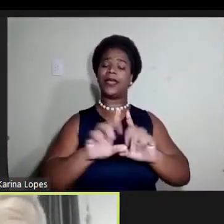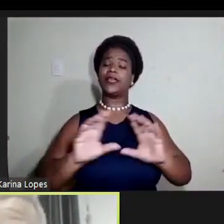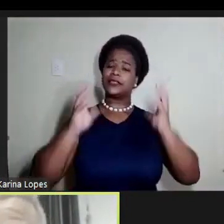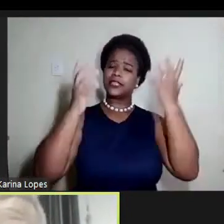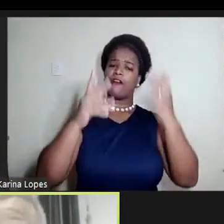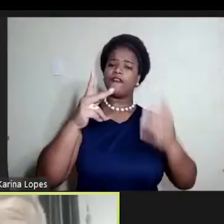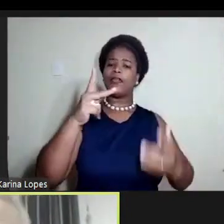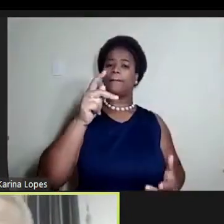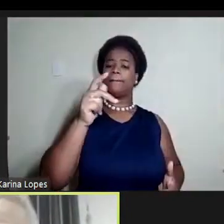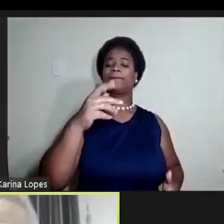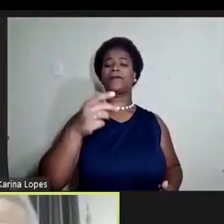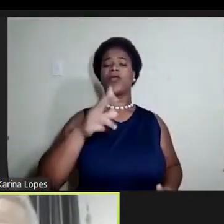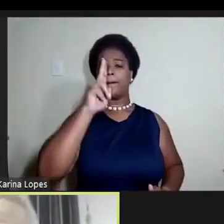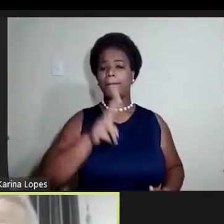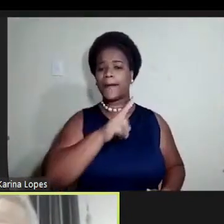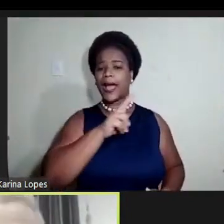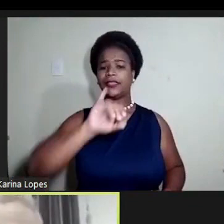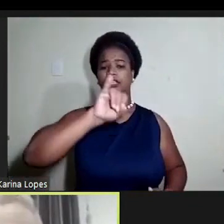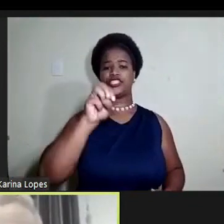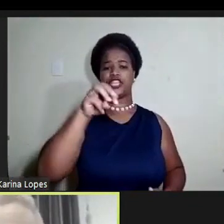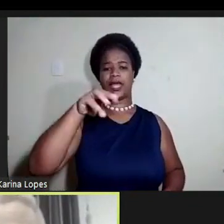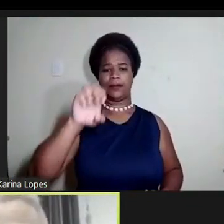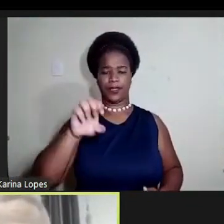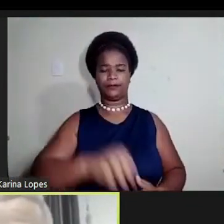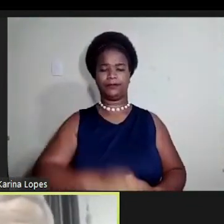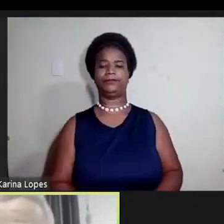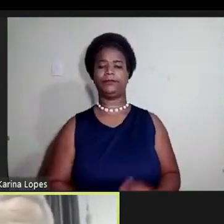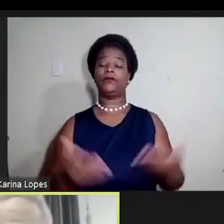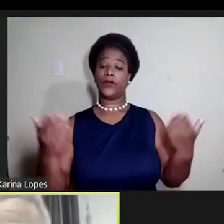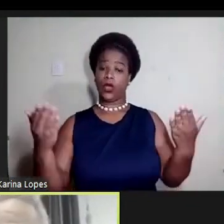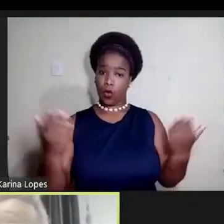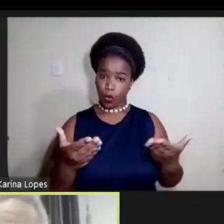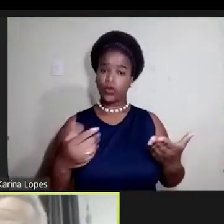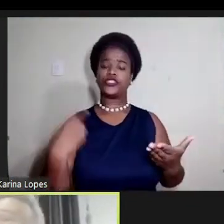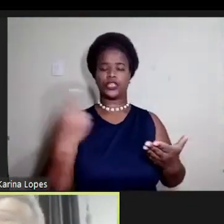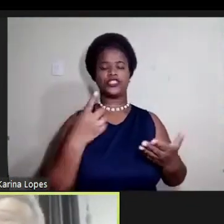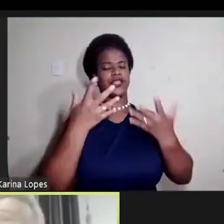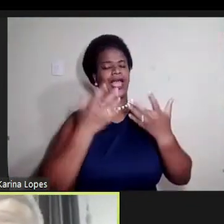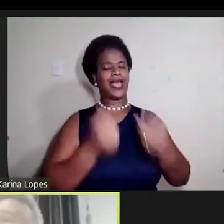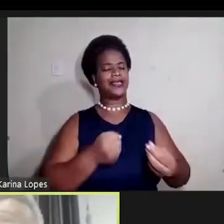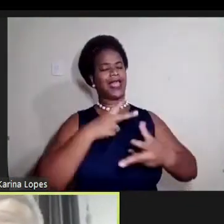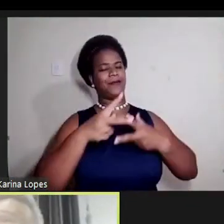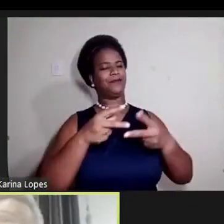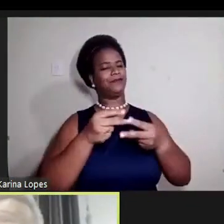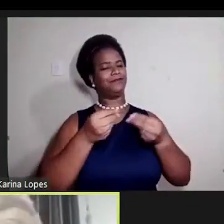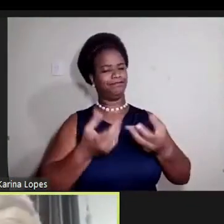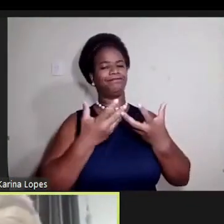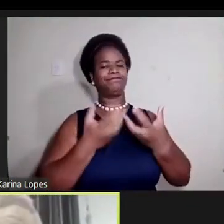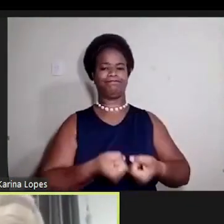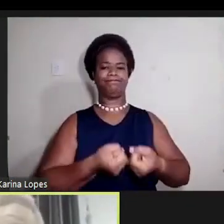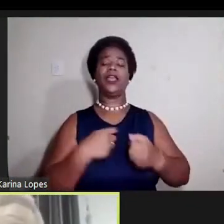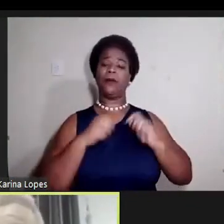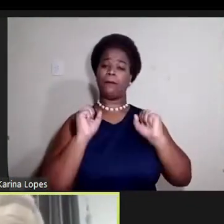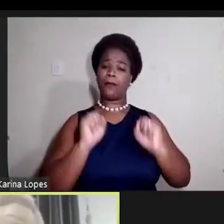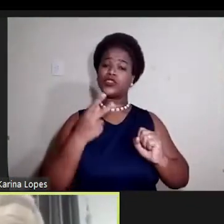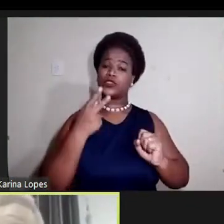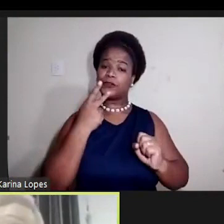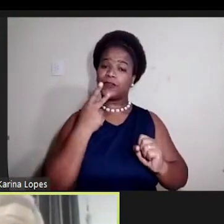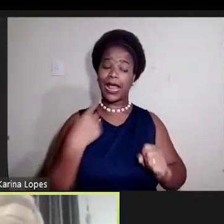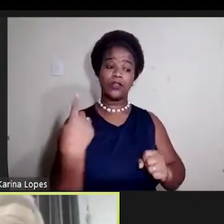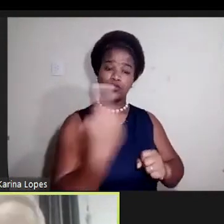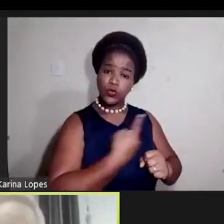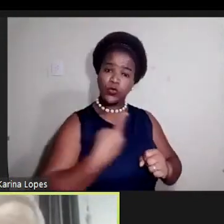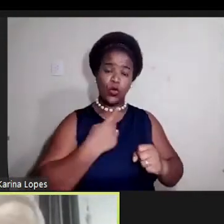Nesse dia em que recebemos essa homenagem, posso dizer que todos nós, geados, reafirmamos